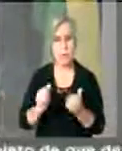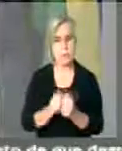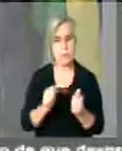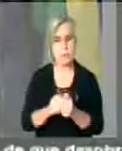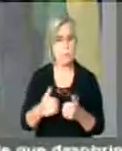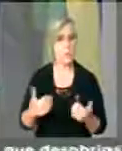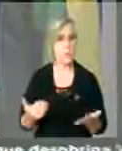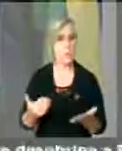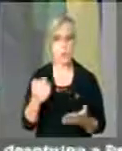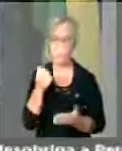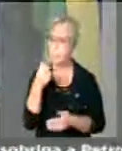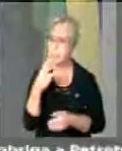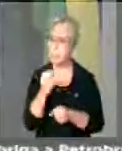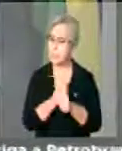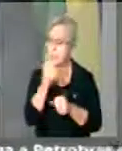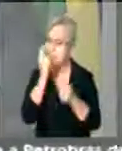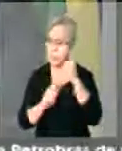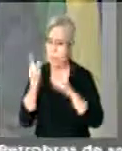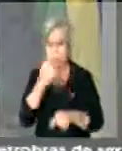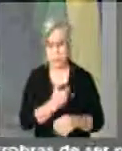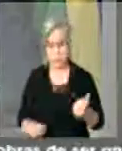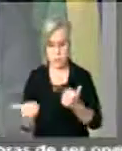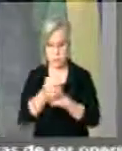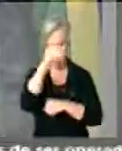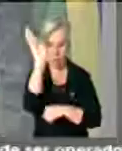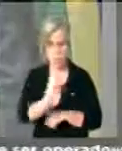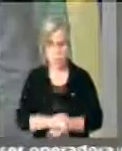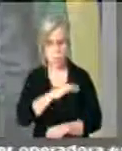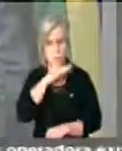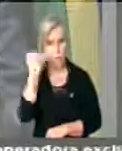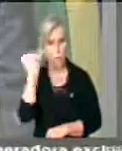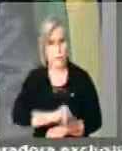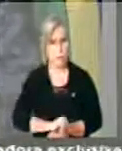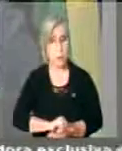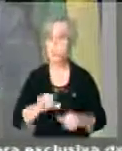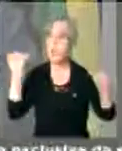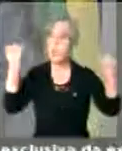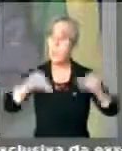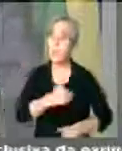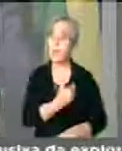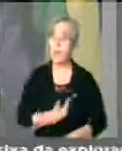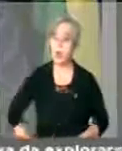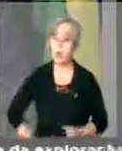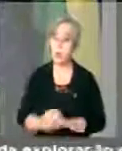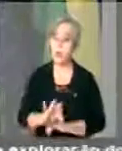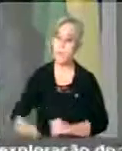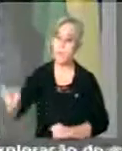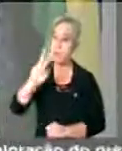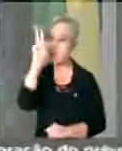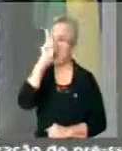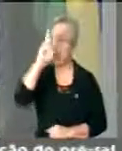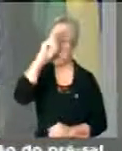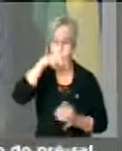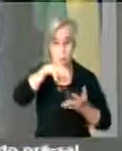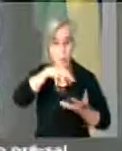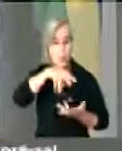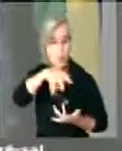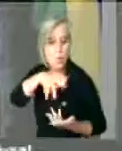4 meses tiveram a oportunidade de governar o Brasil. É o mais desastrado governo da história do